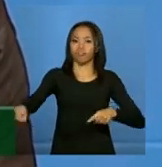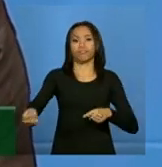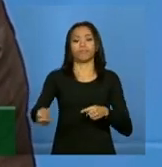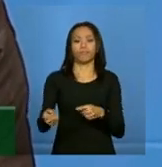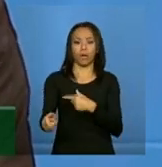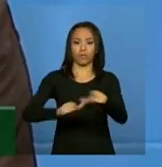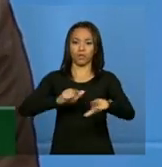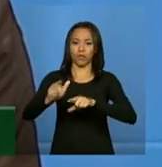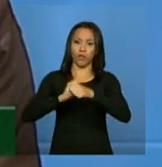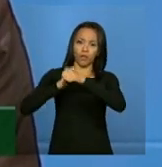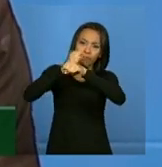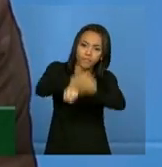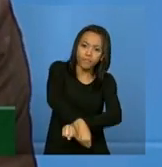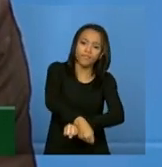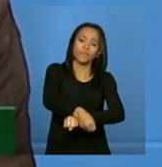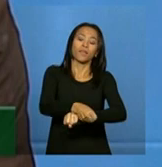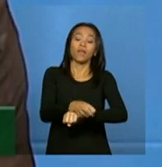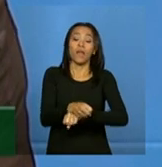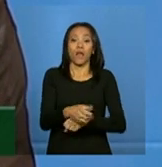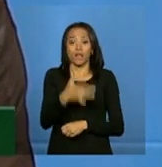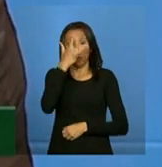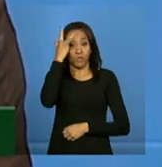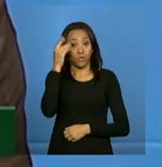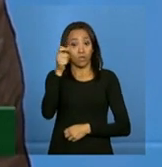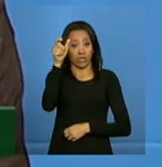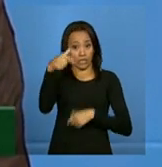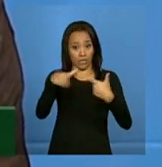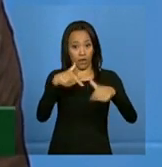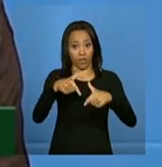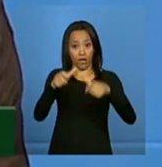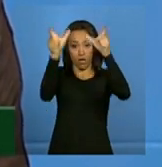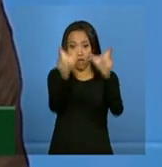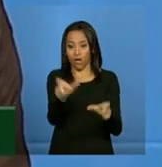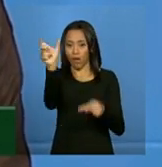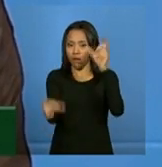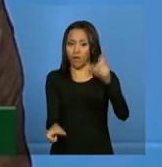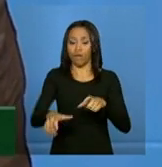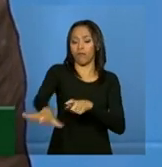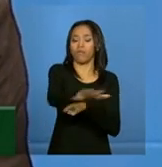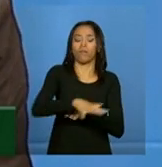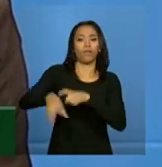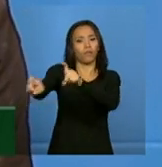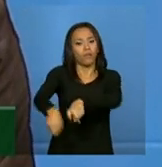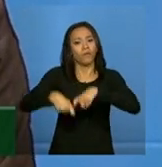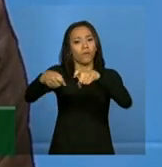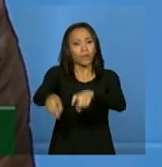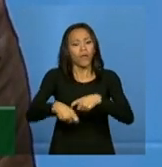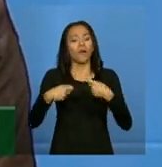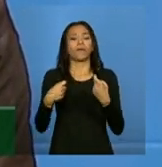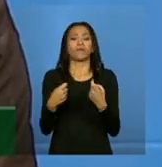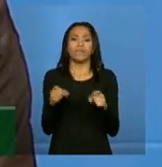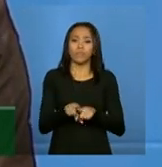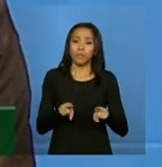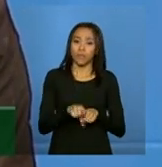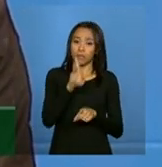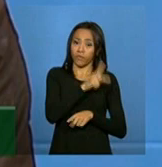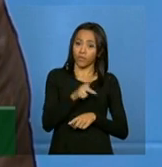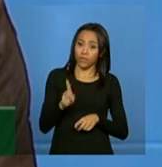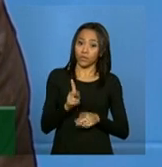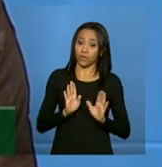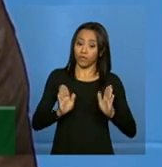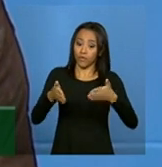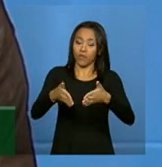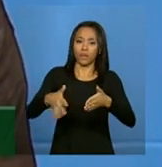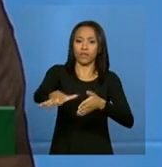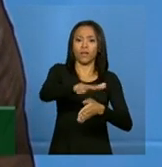participação no IPEC. Os trabalhadores rurais e também os trabalhadores que trabalham com educação no setor da